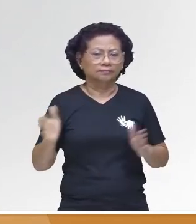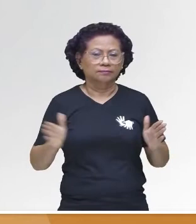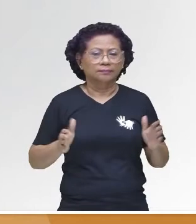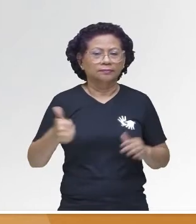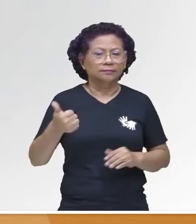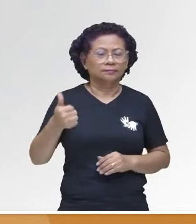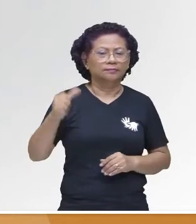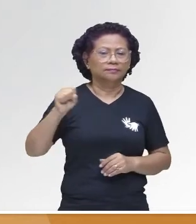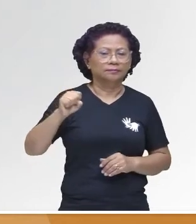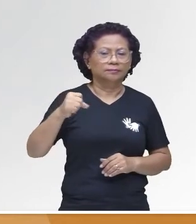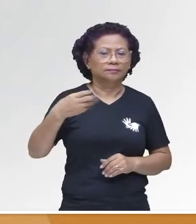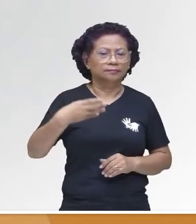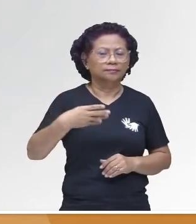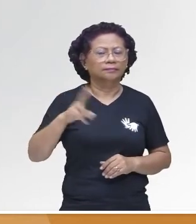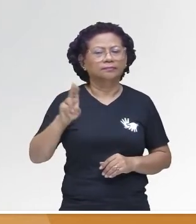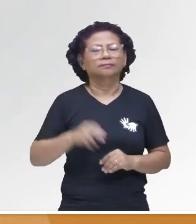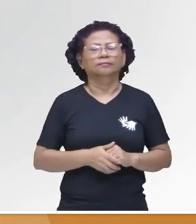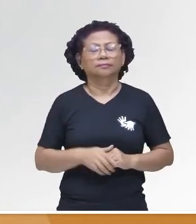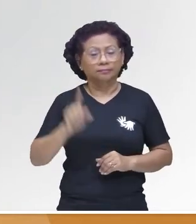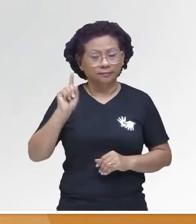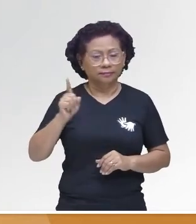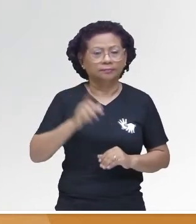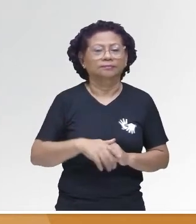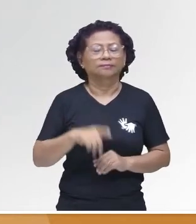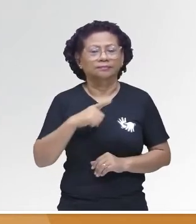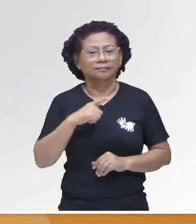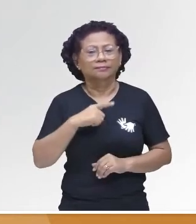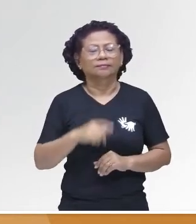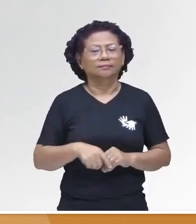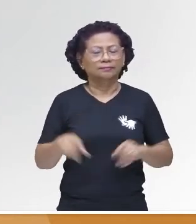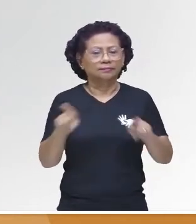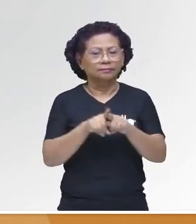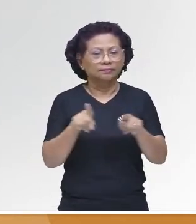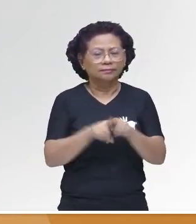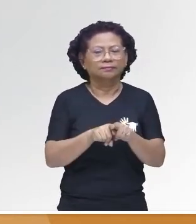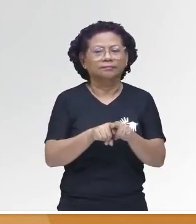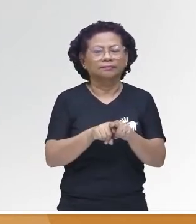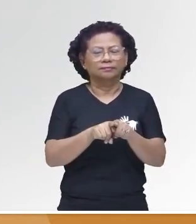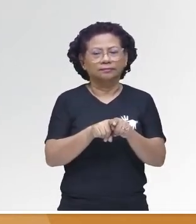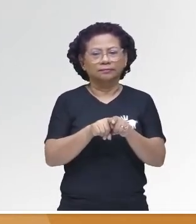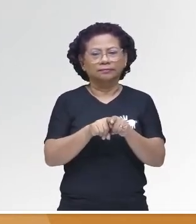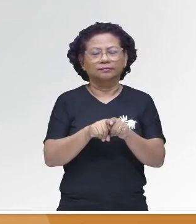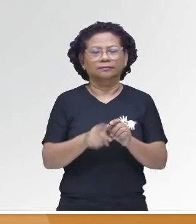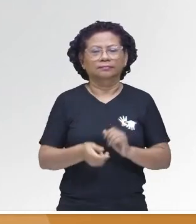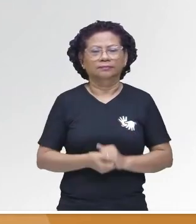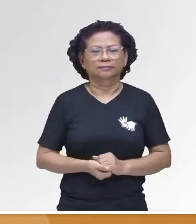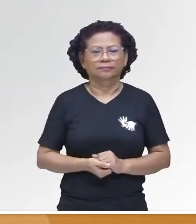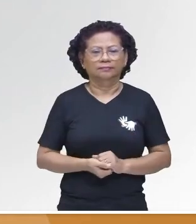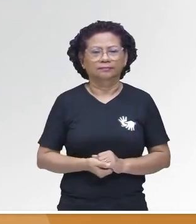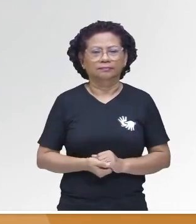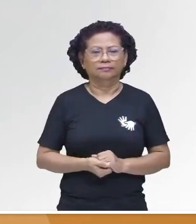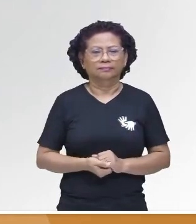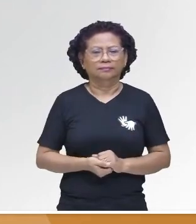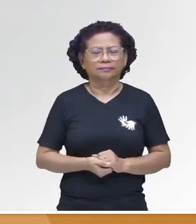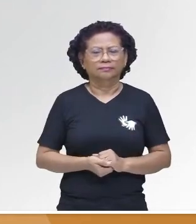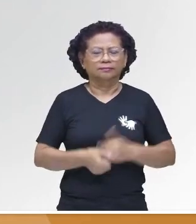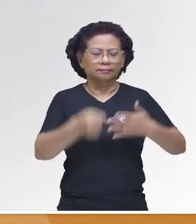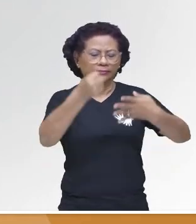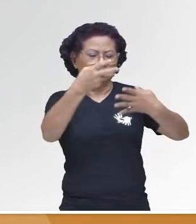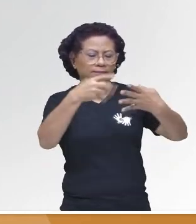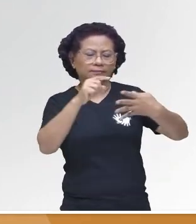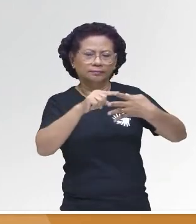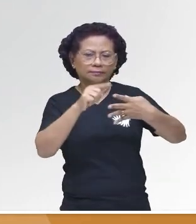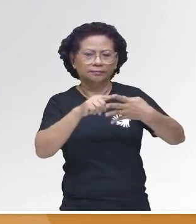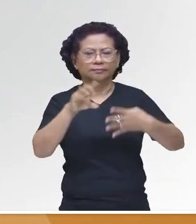regenciais. Aqui, aquela que nós já falamos sobre elas, mas vamos relembrar um pouquinho mais. Cabanagem foi chamada assim